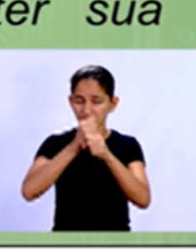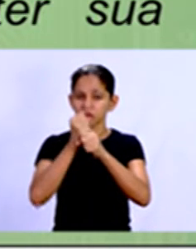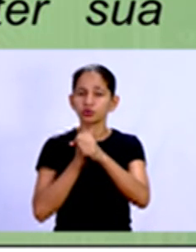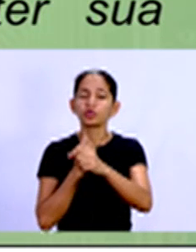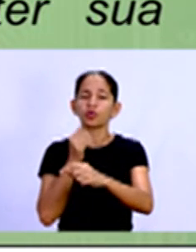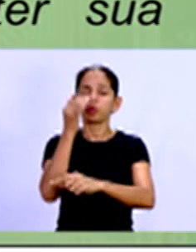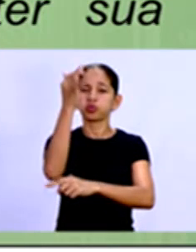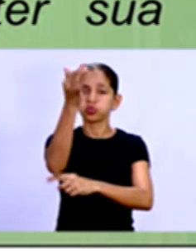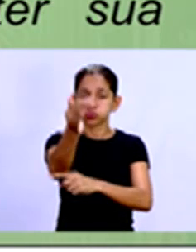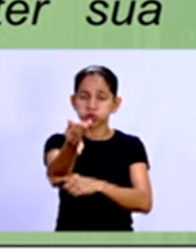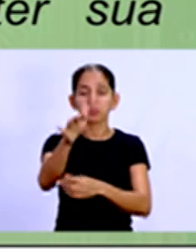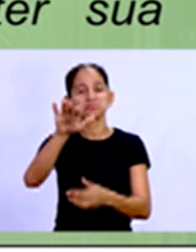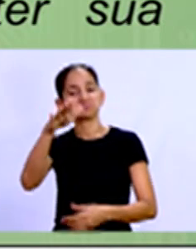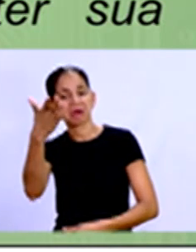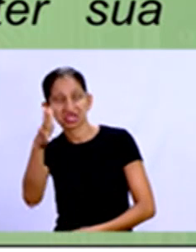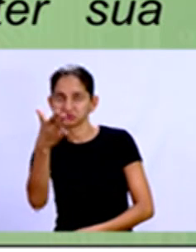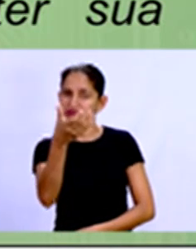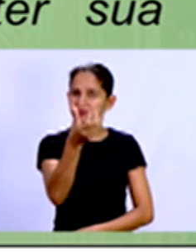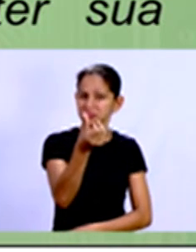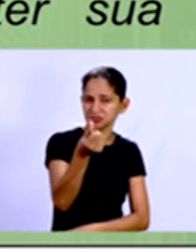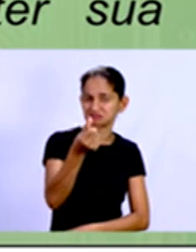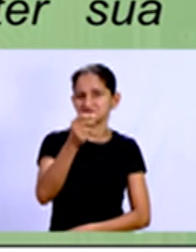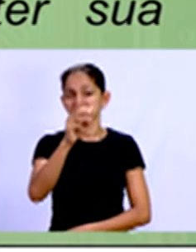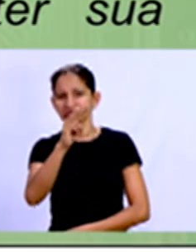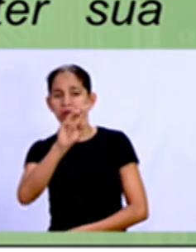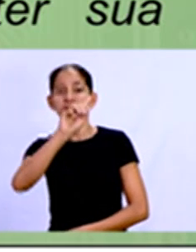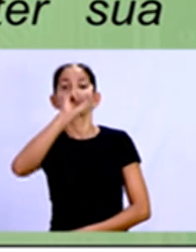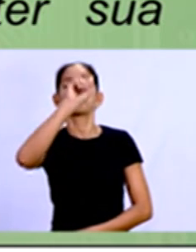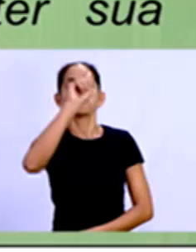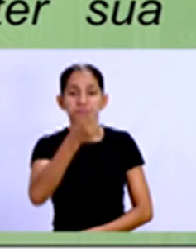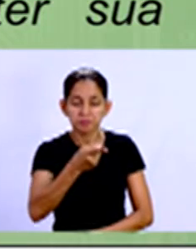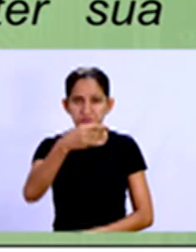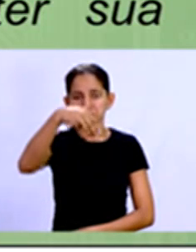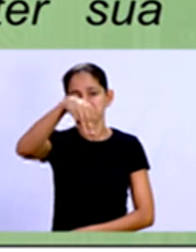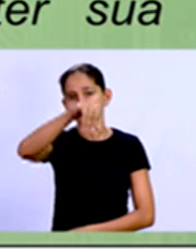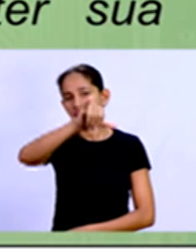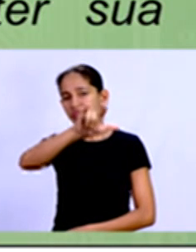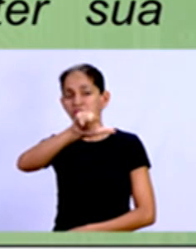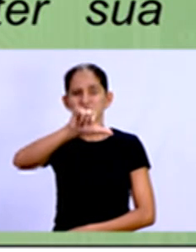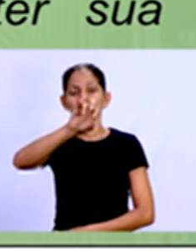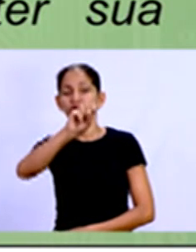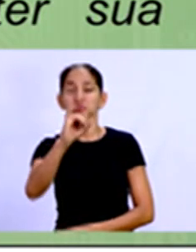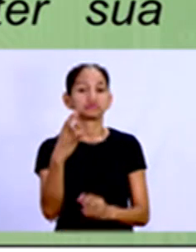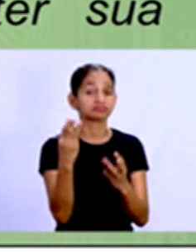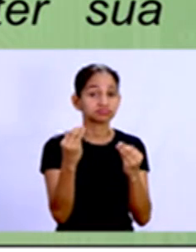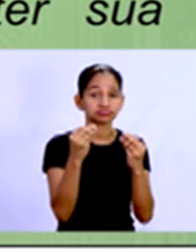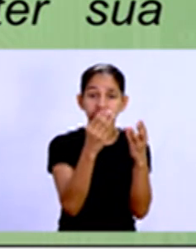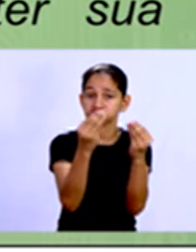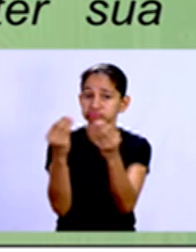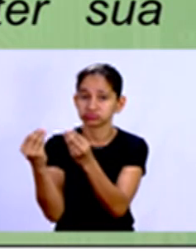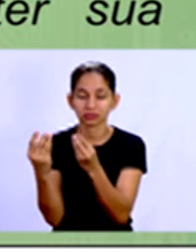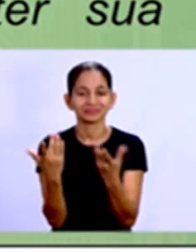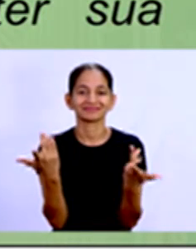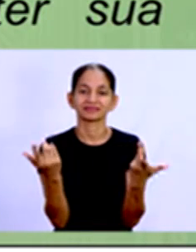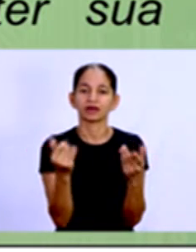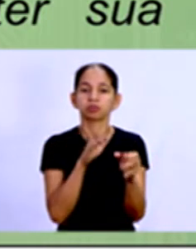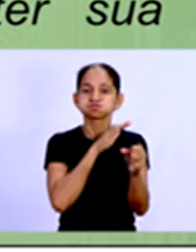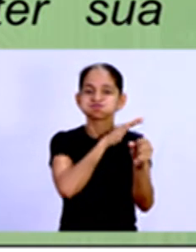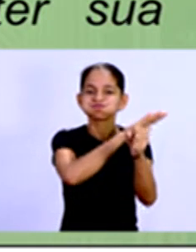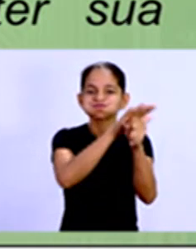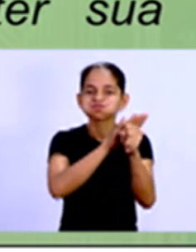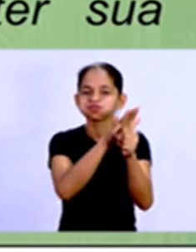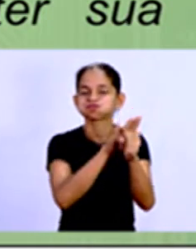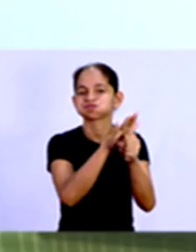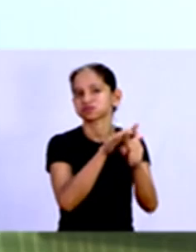em média, 63 milhões de idosos, ou 172 idosos para cada jovem. Então veja